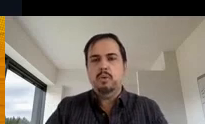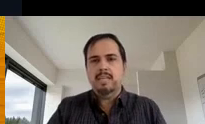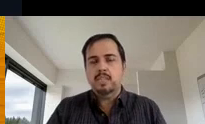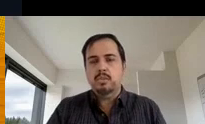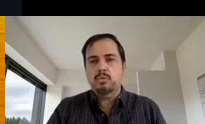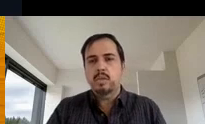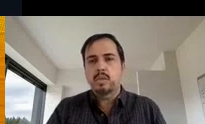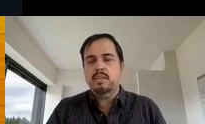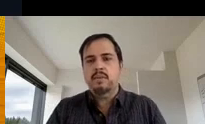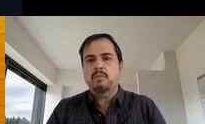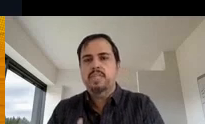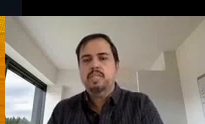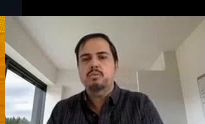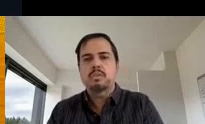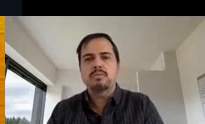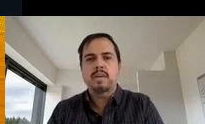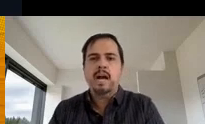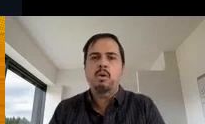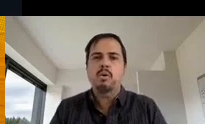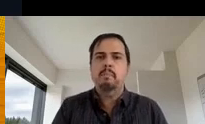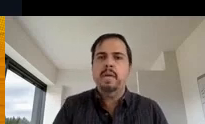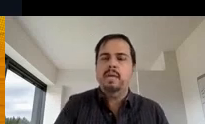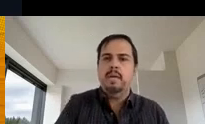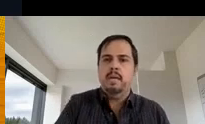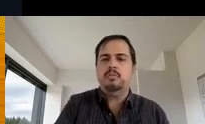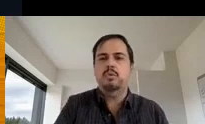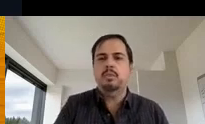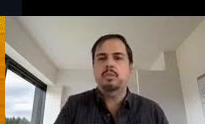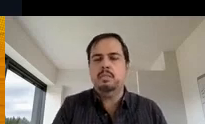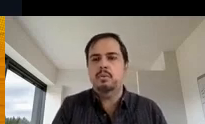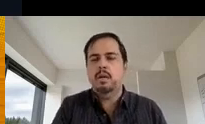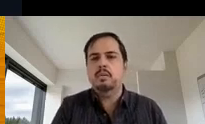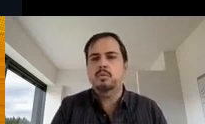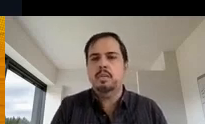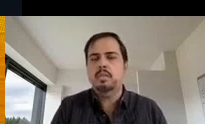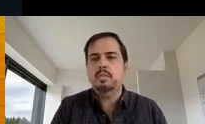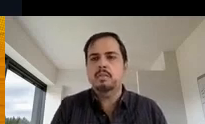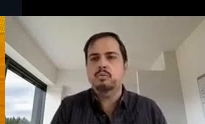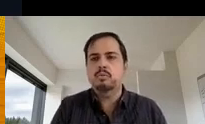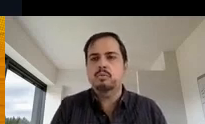Essa pessoa vai ter um rendimento, essa falta de atitude vai carcomer